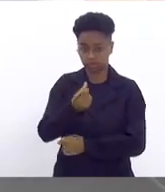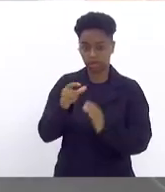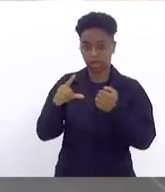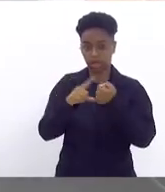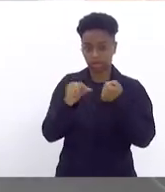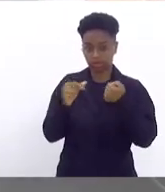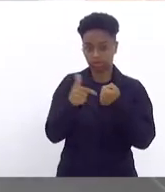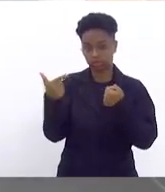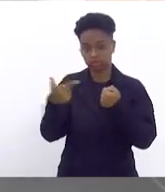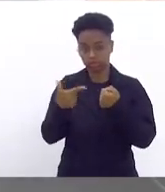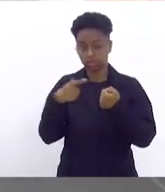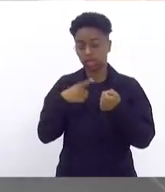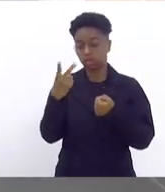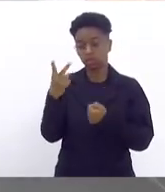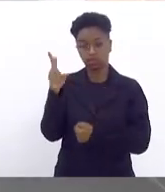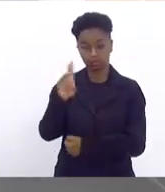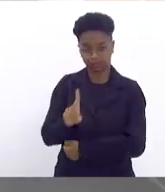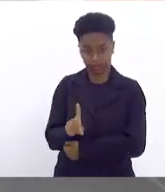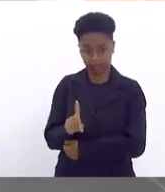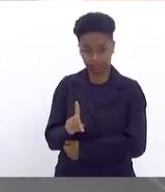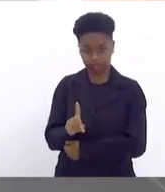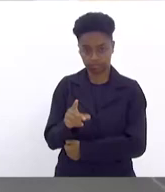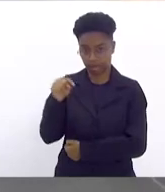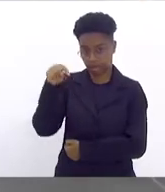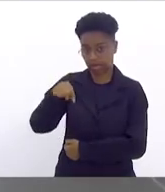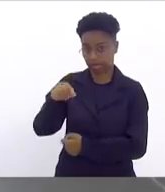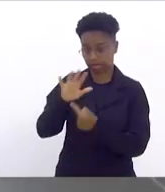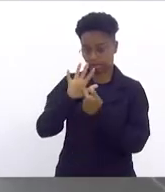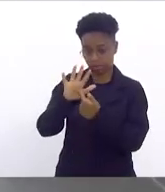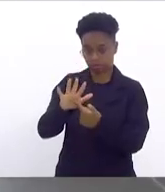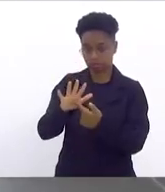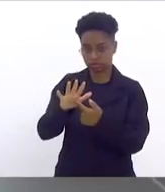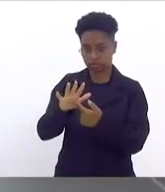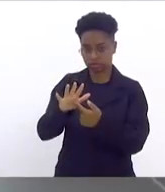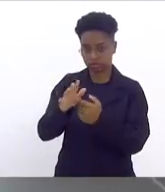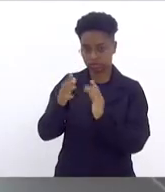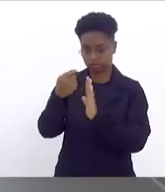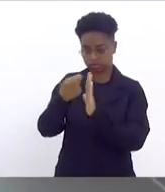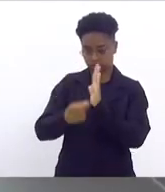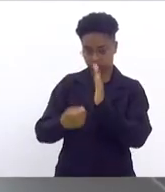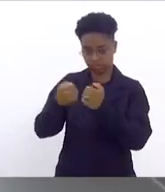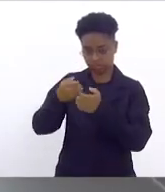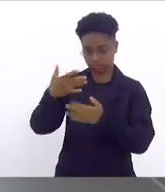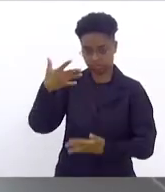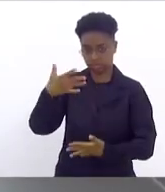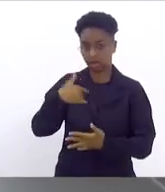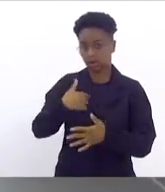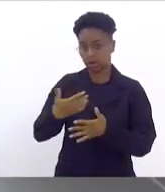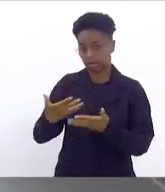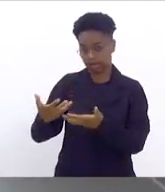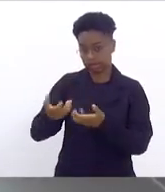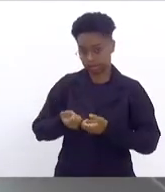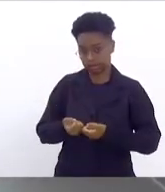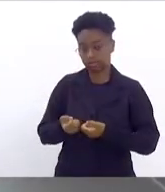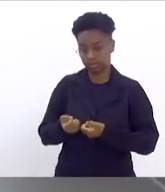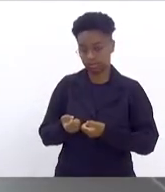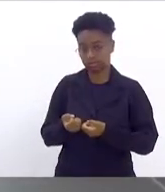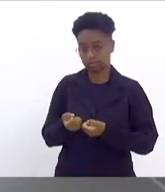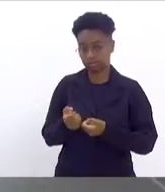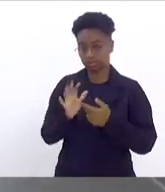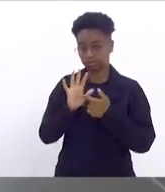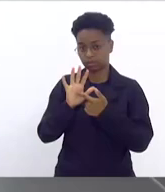se repete por duas vezes, pelo menos aqui, né, no texto que eu recebi,